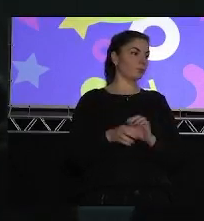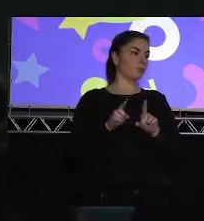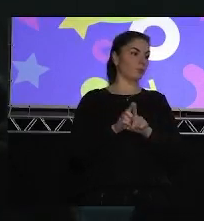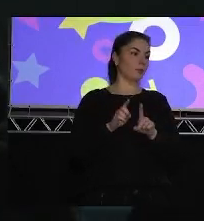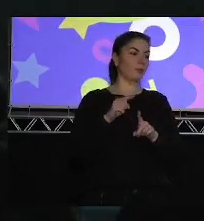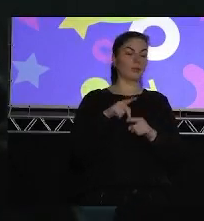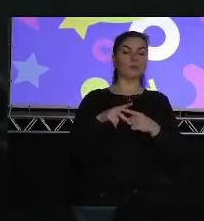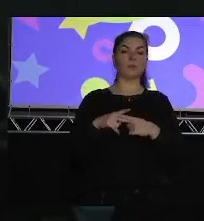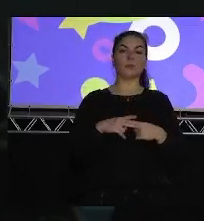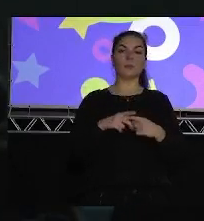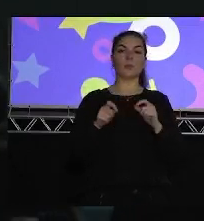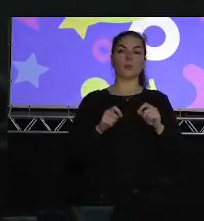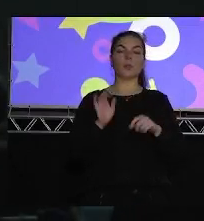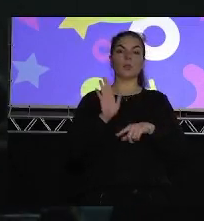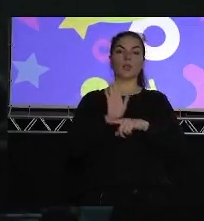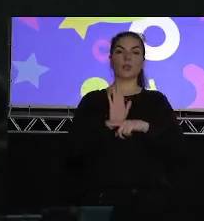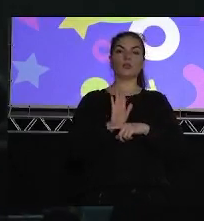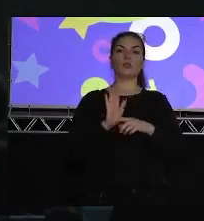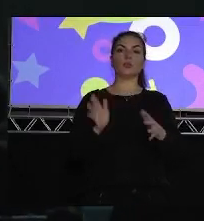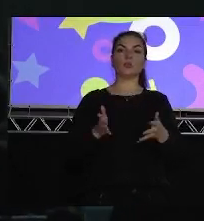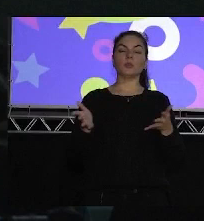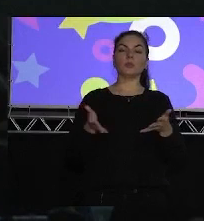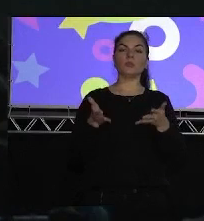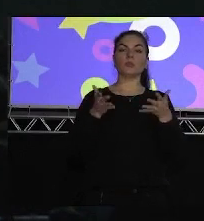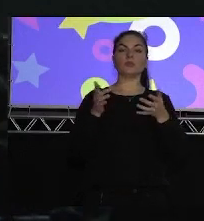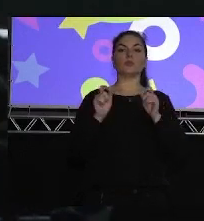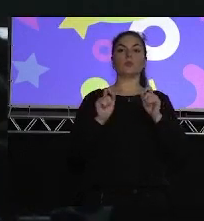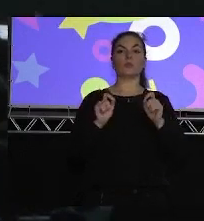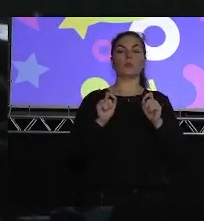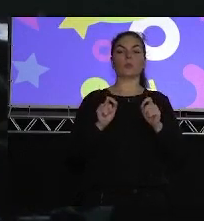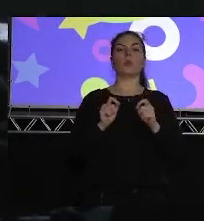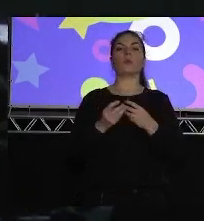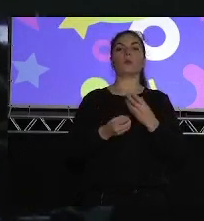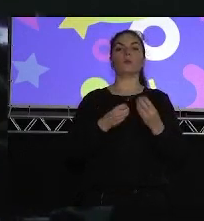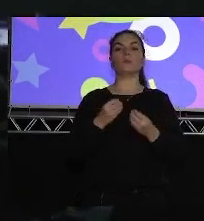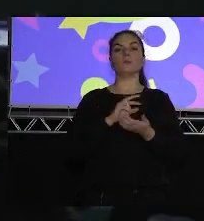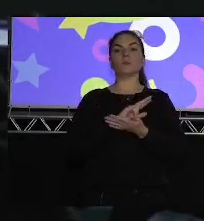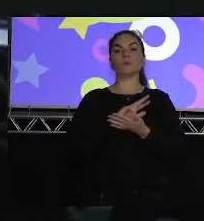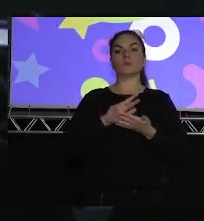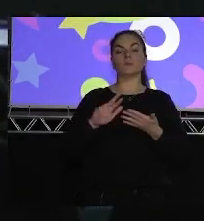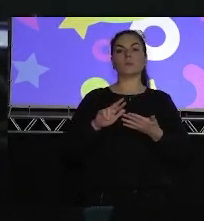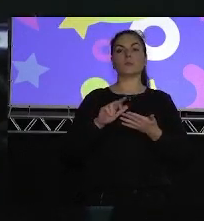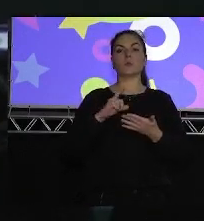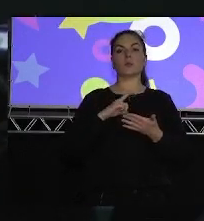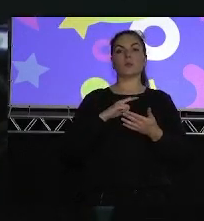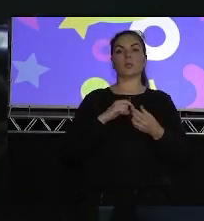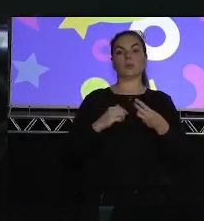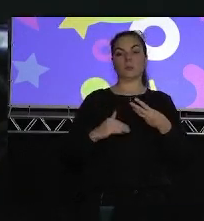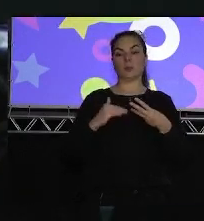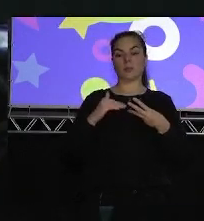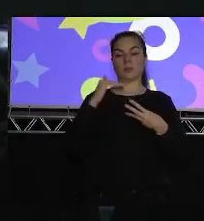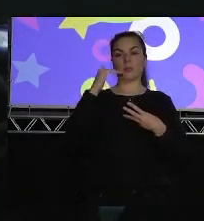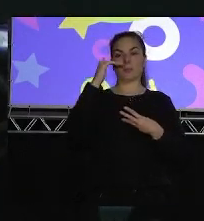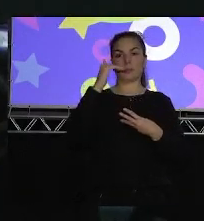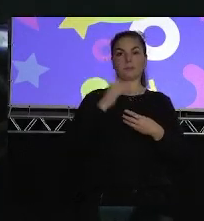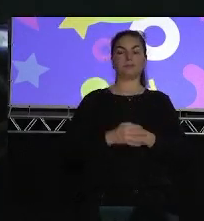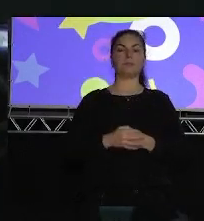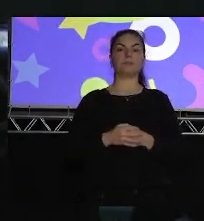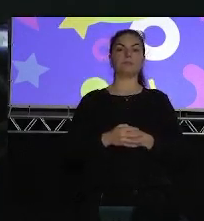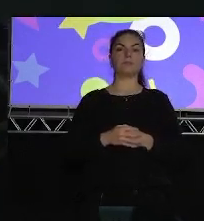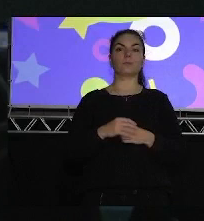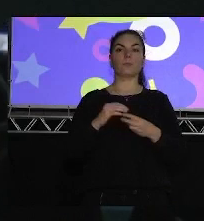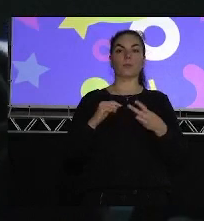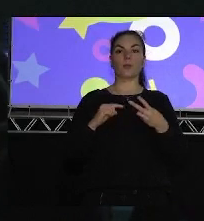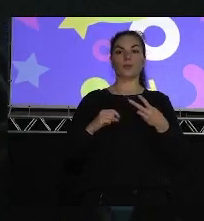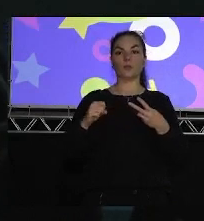muito legal, que a gente estimula, né, a ambidestria organizacional com os três horizontes do crescimento, né,